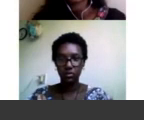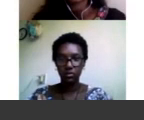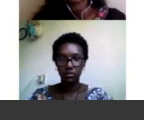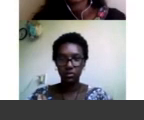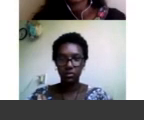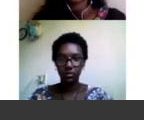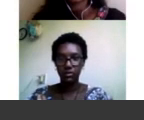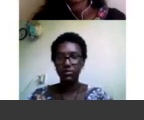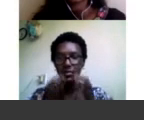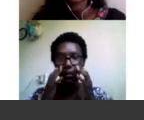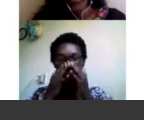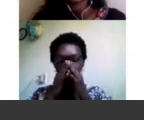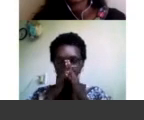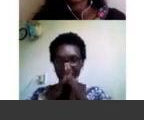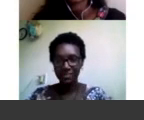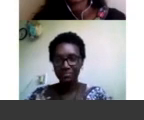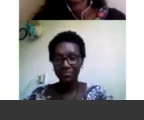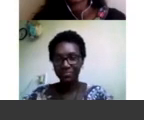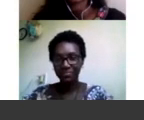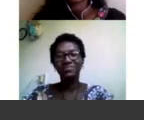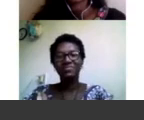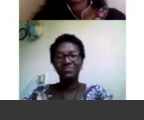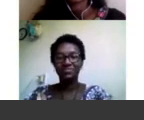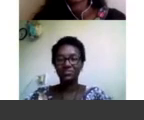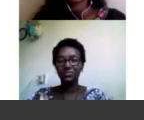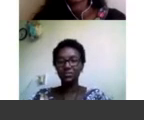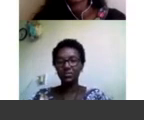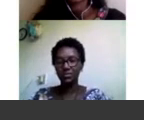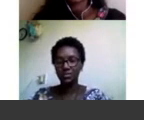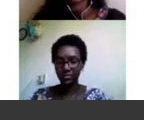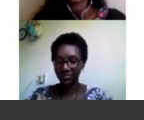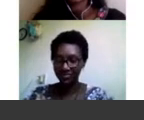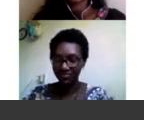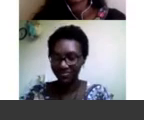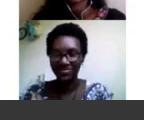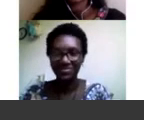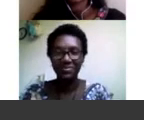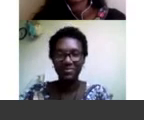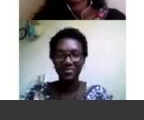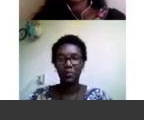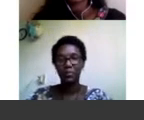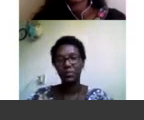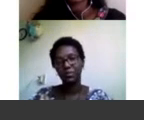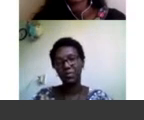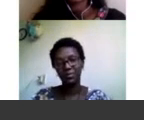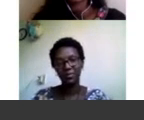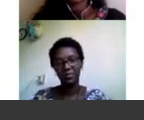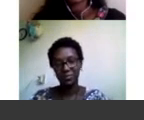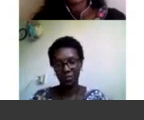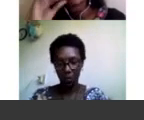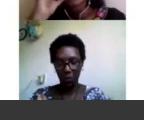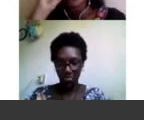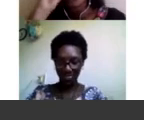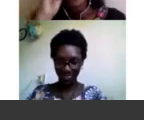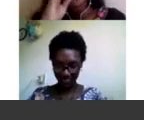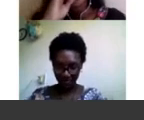Como exposto aí, né, nós temos umas divisões das nossas bolsistas, tem 10 bolsistas